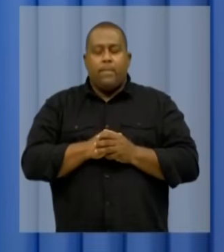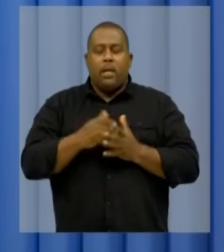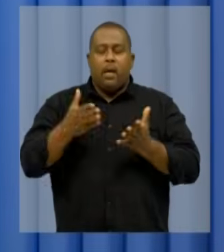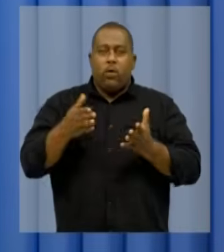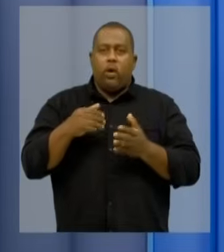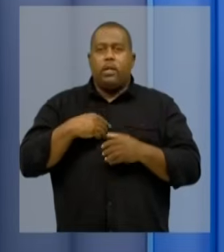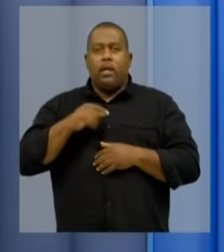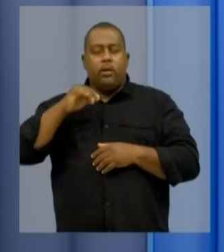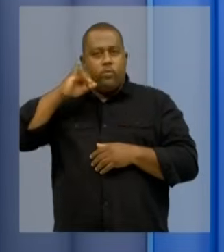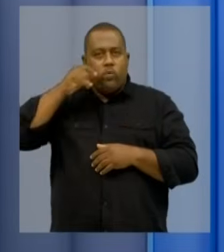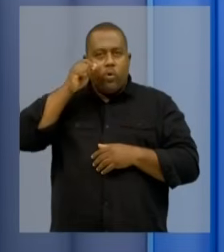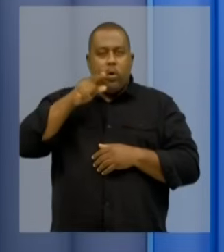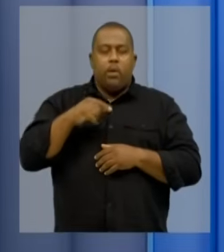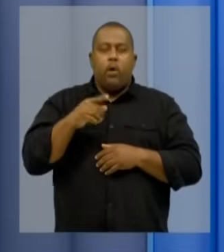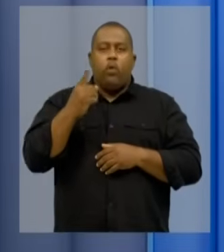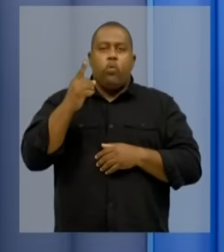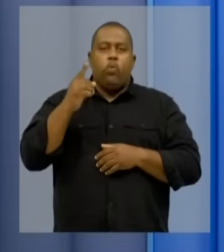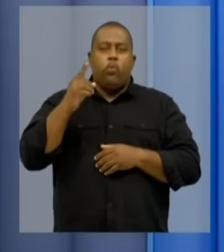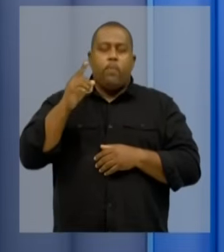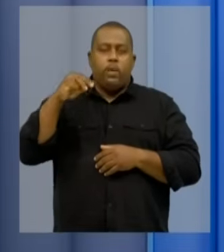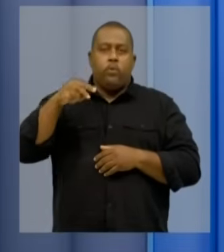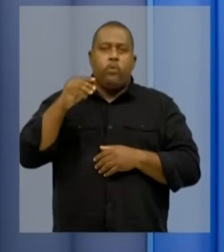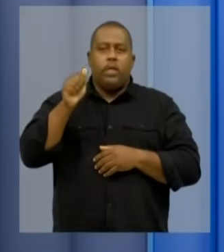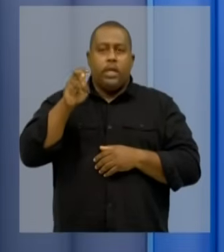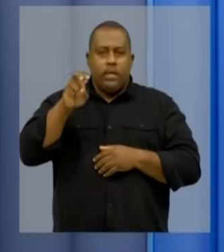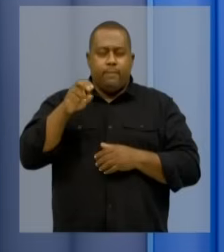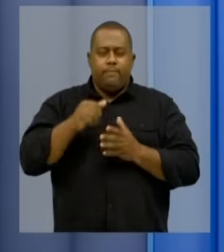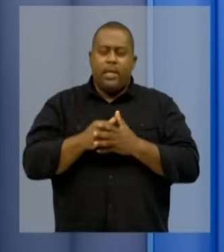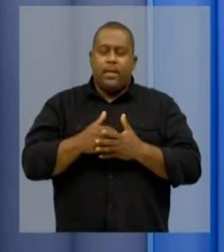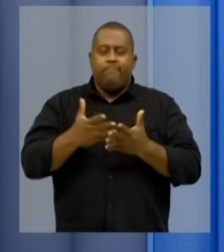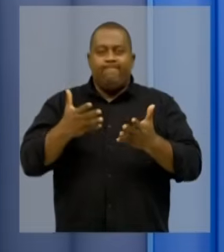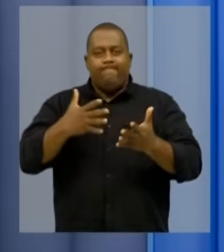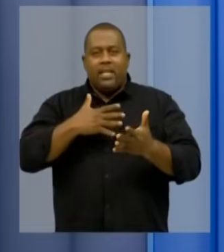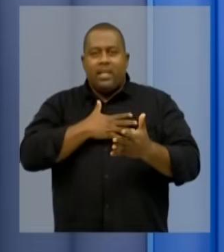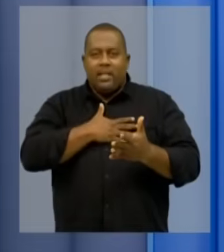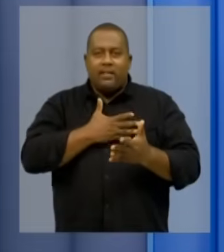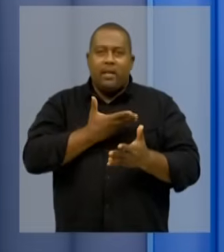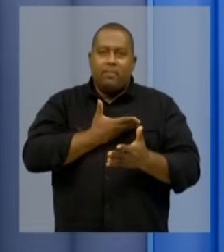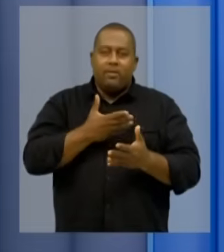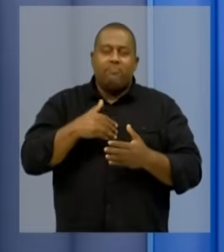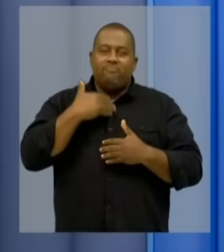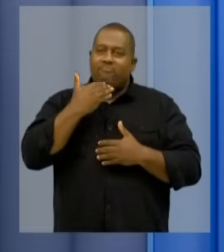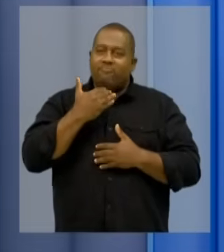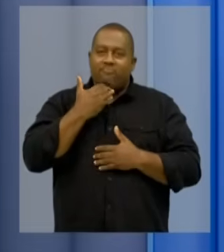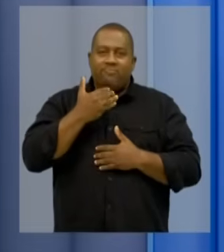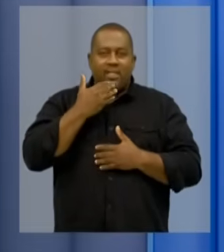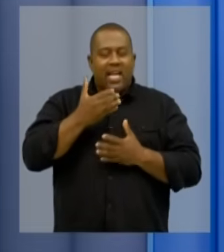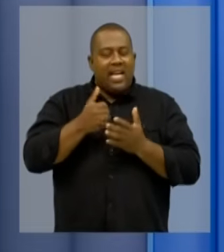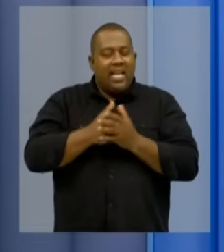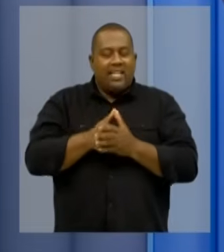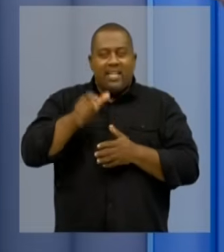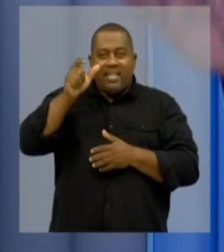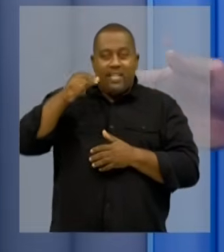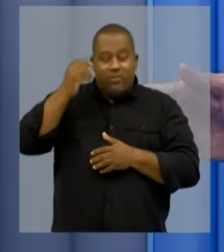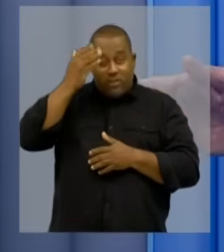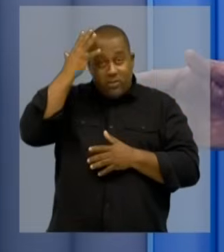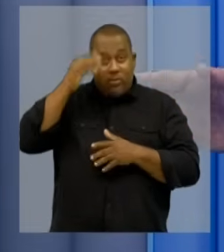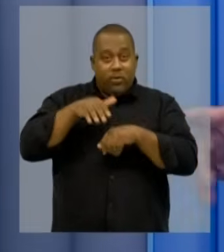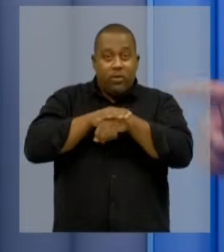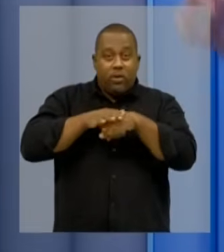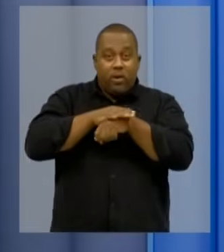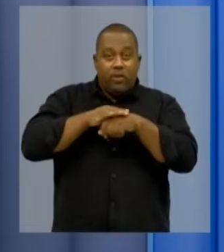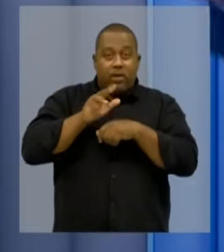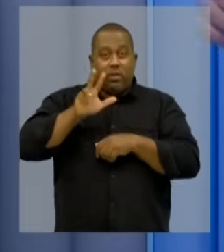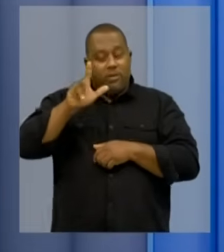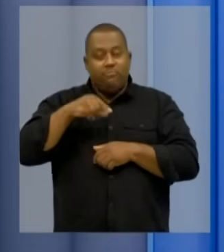1h15. Queridas amigas, queridos amigos, não adiantou nada Jerônimo conversar com Lula, porque nem Jerônimo vai ser